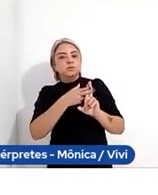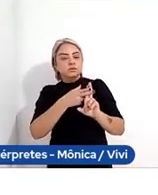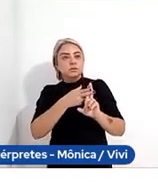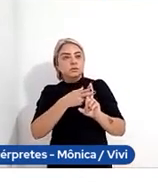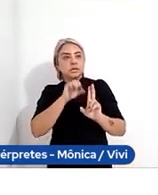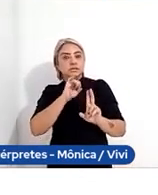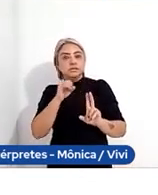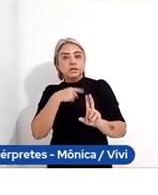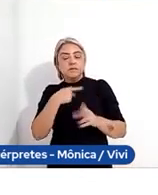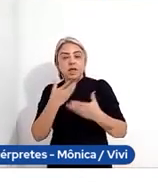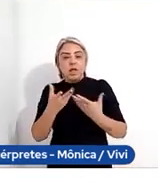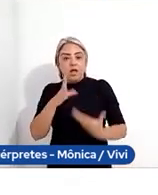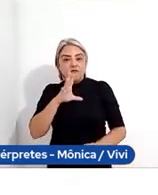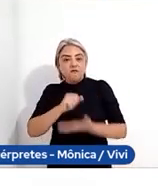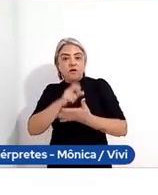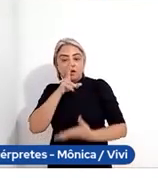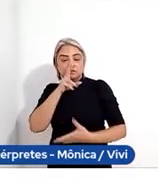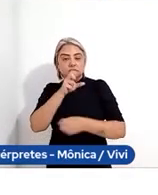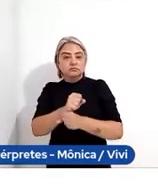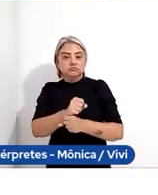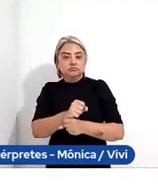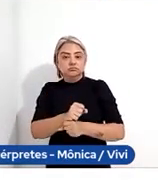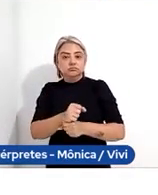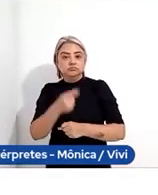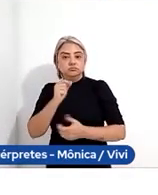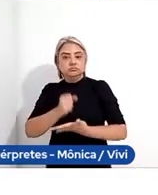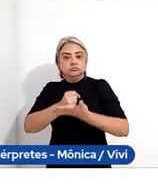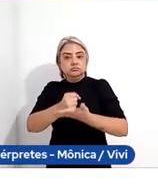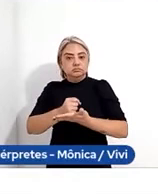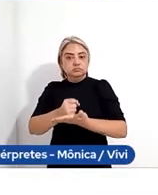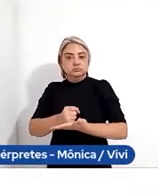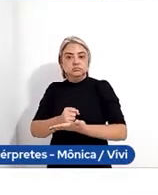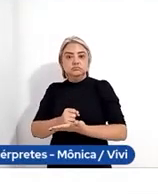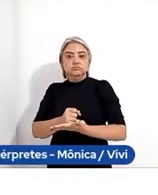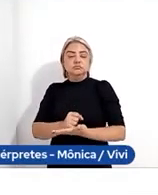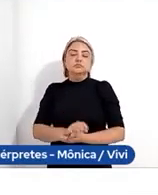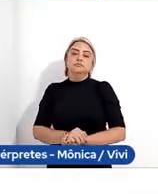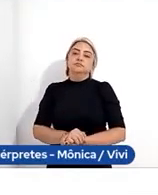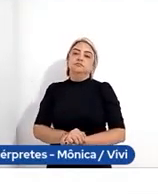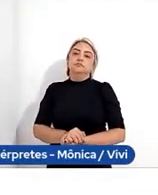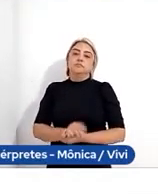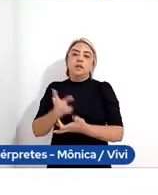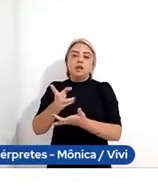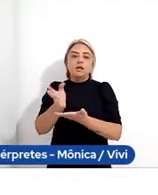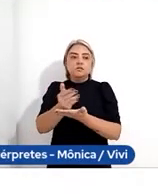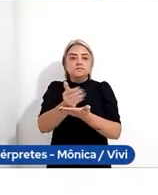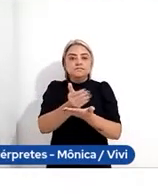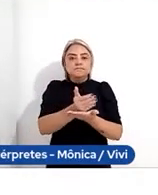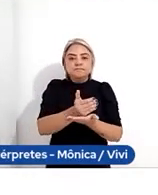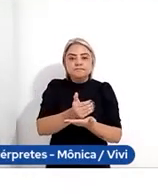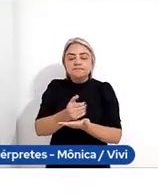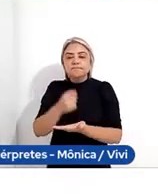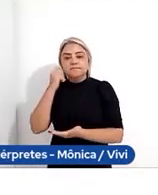produtiva robusta o suficiente para para apoiá-la. E extraídos dessa